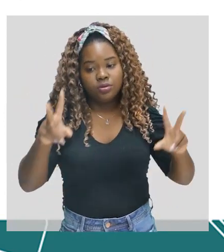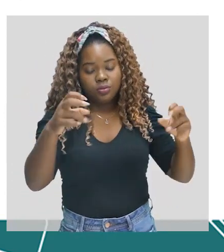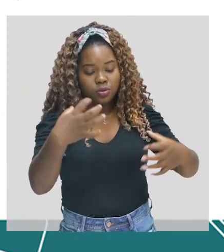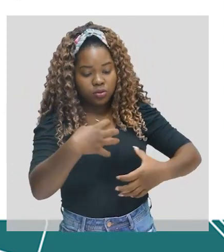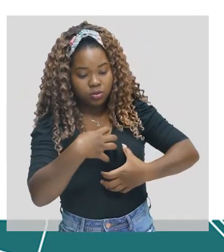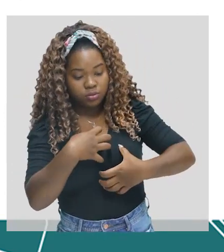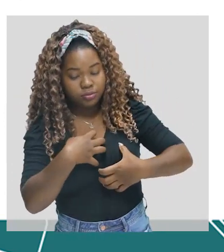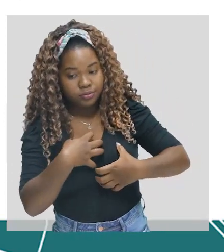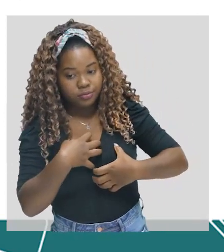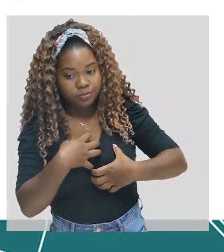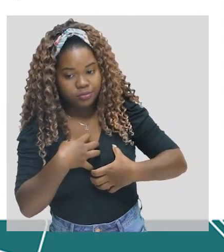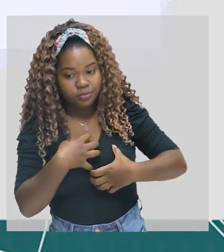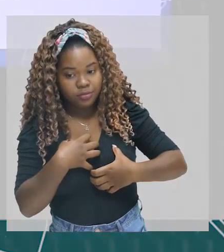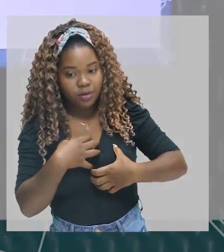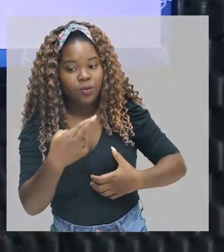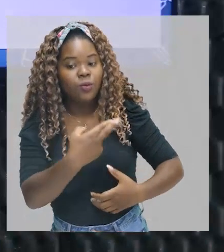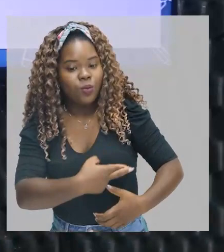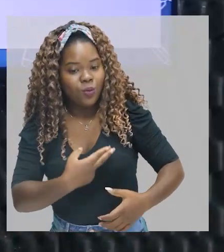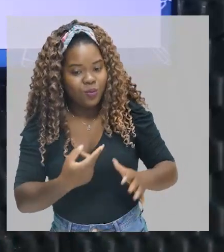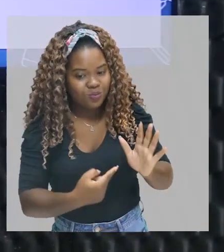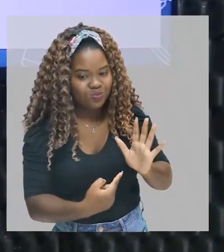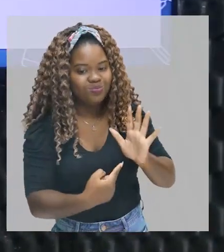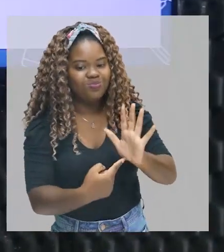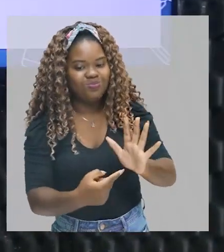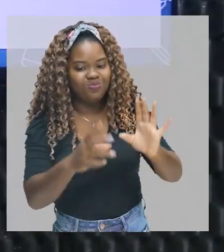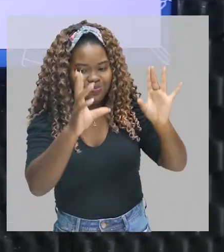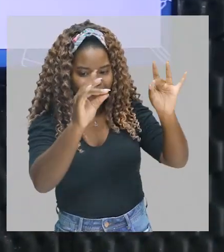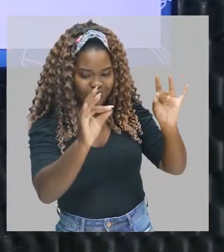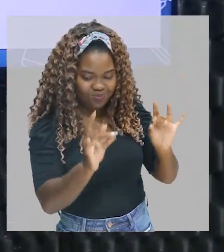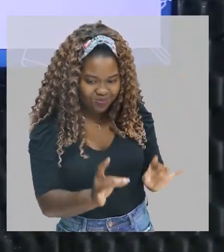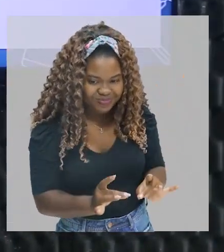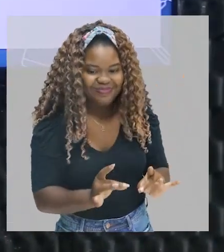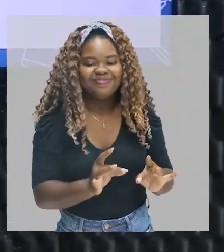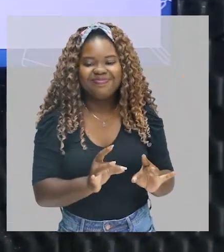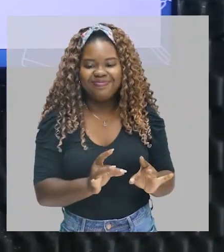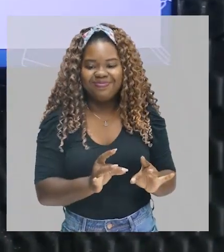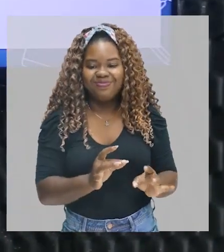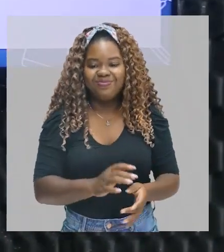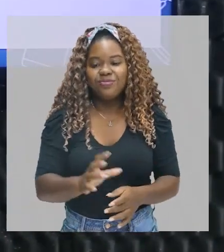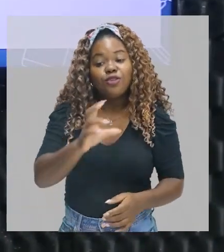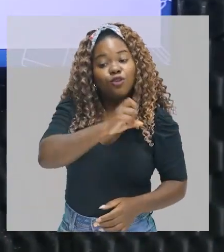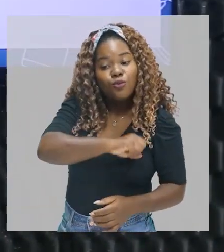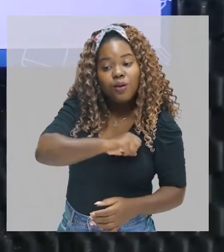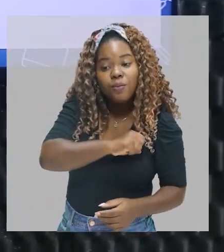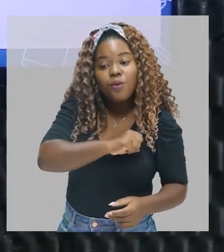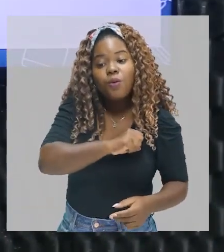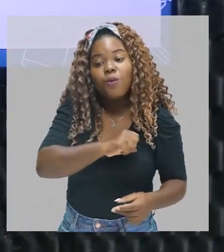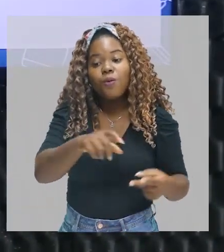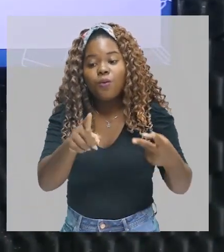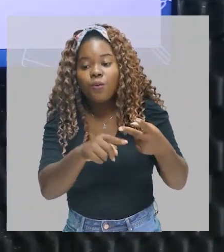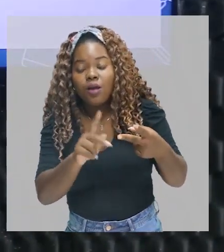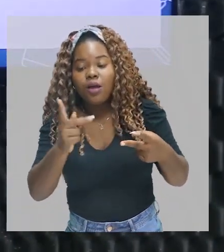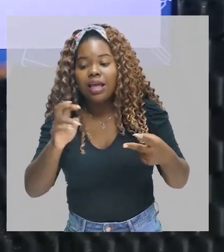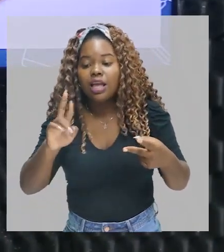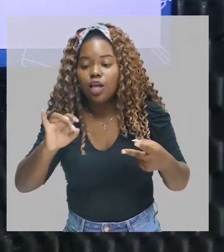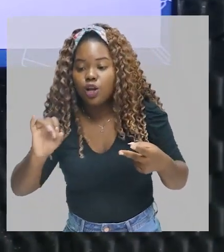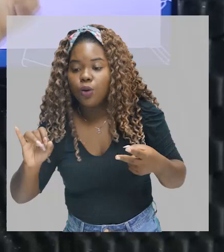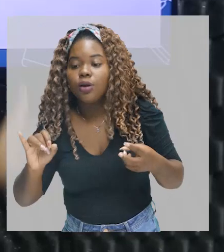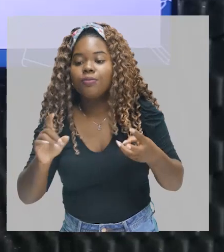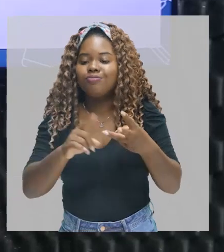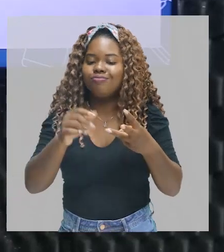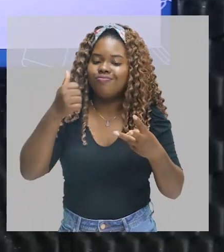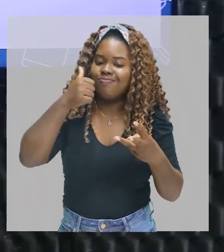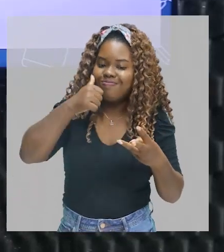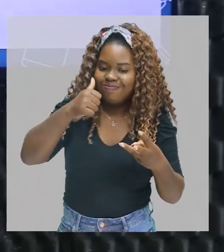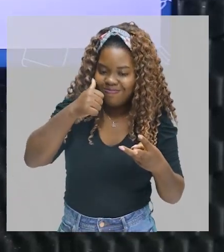sentimentais, aí sim, os românticos apresentam descrições idealizadas do amor, do herói e